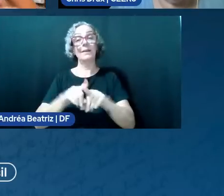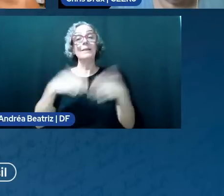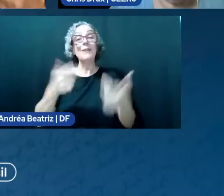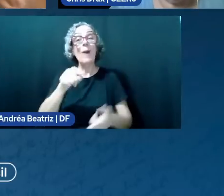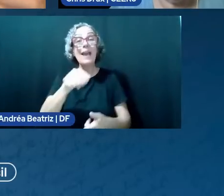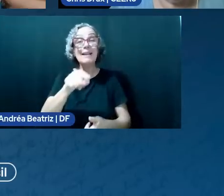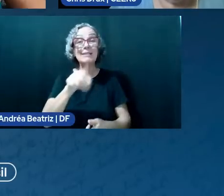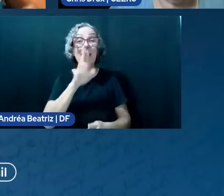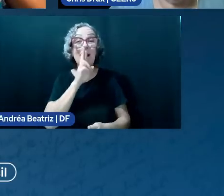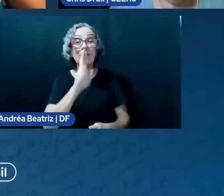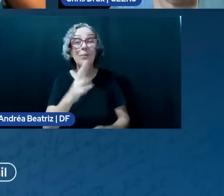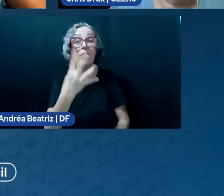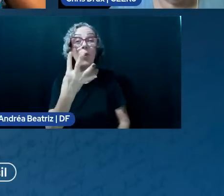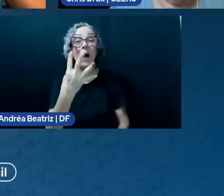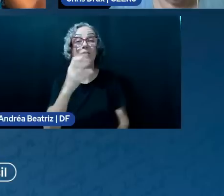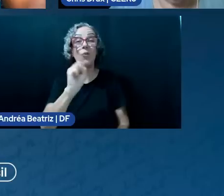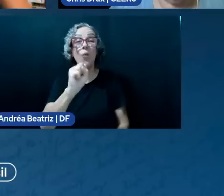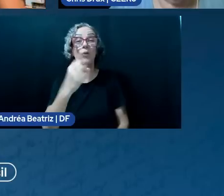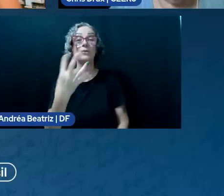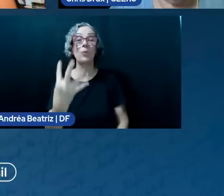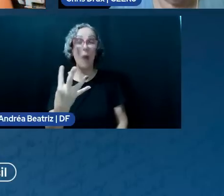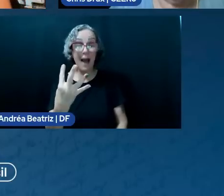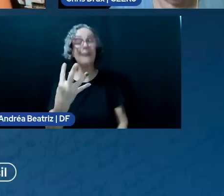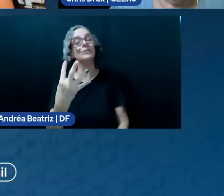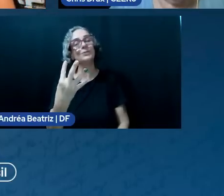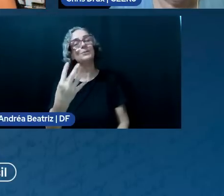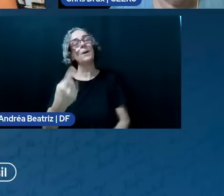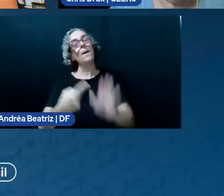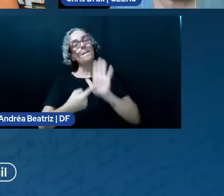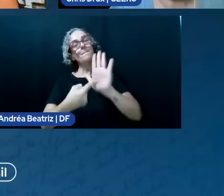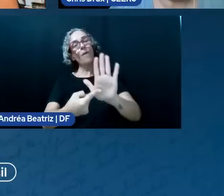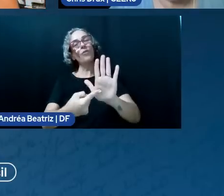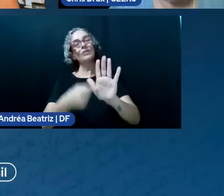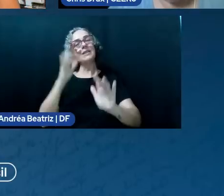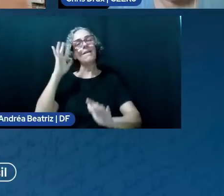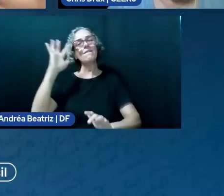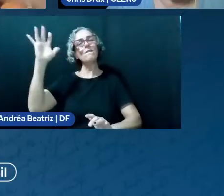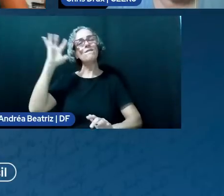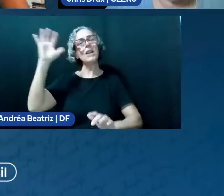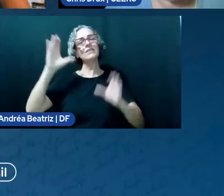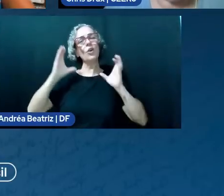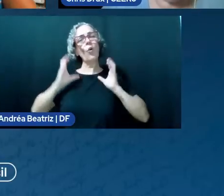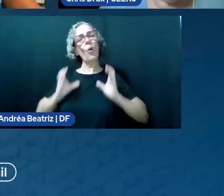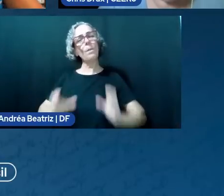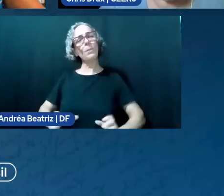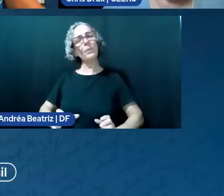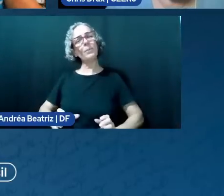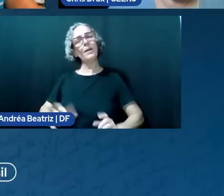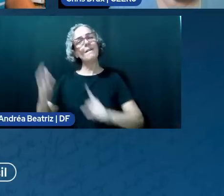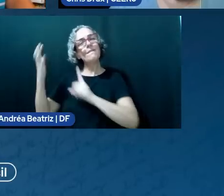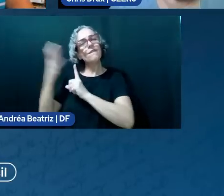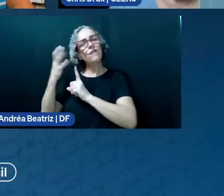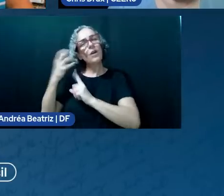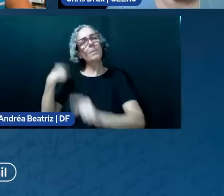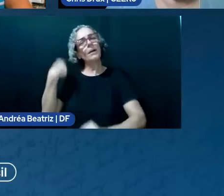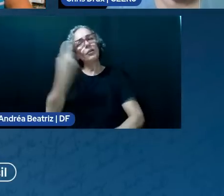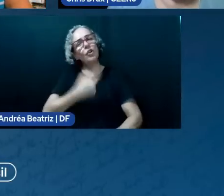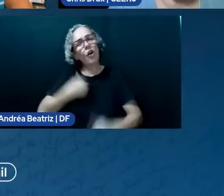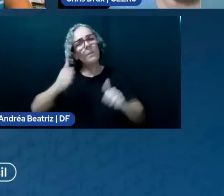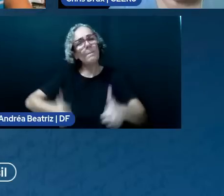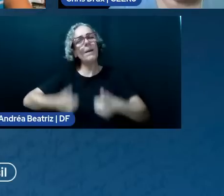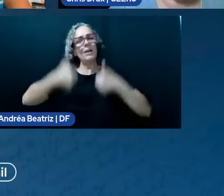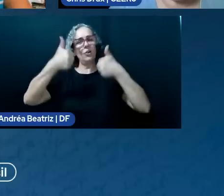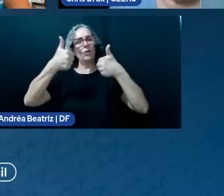de motivações comportamentais para nos melhorarmos, para que nós tenhamos a simpatia